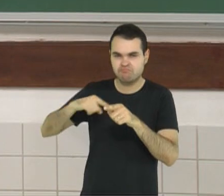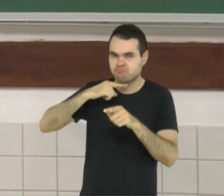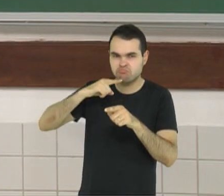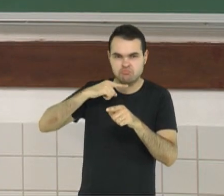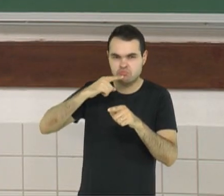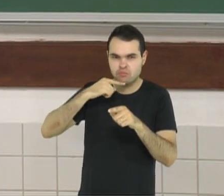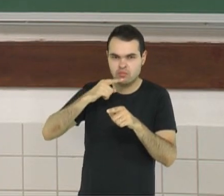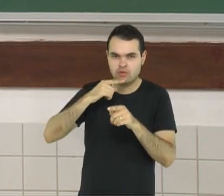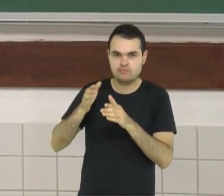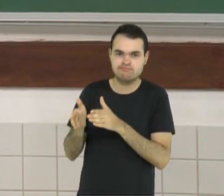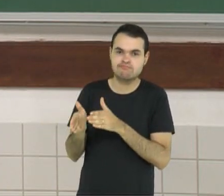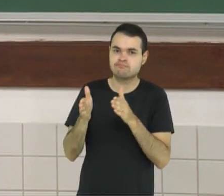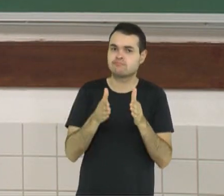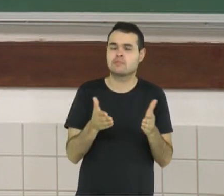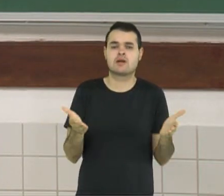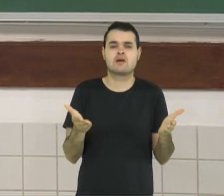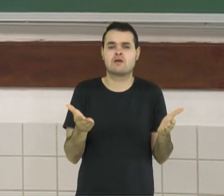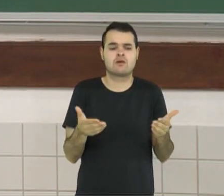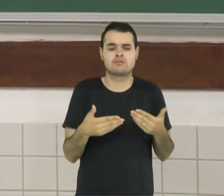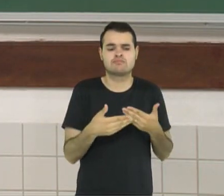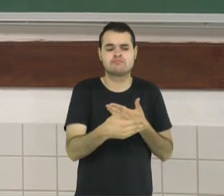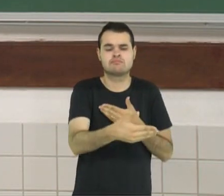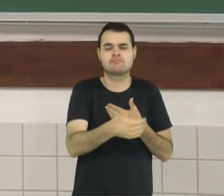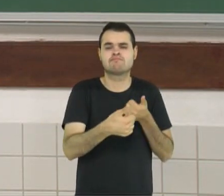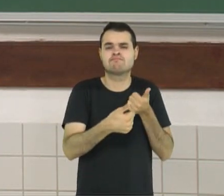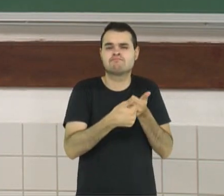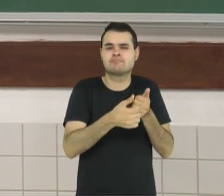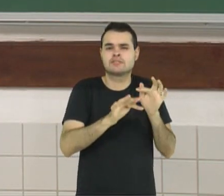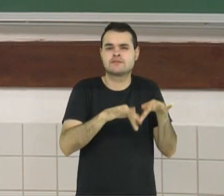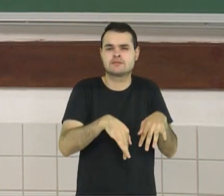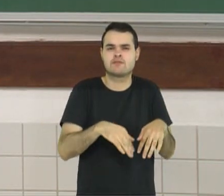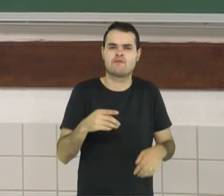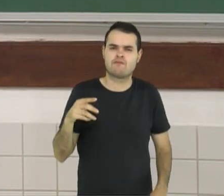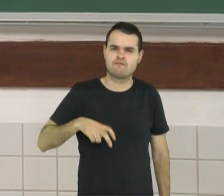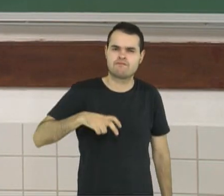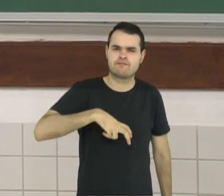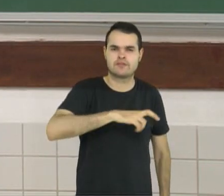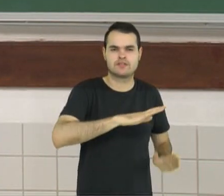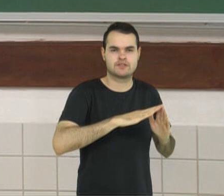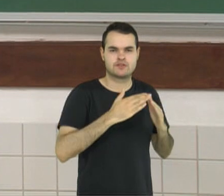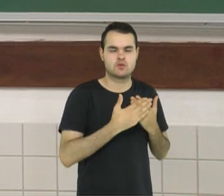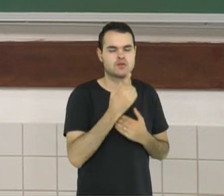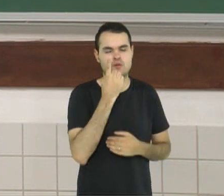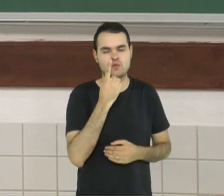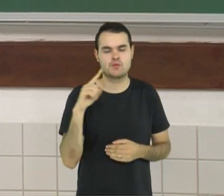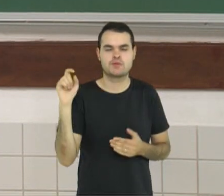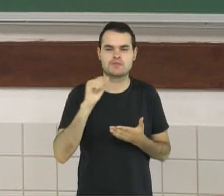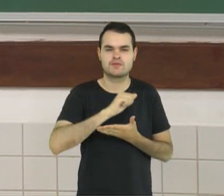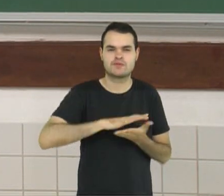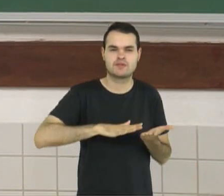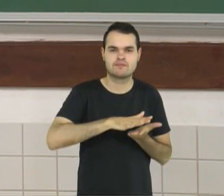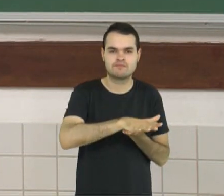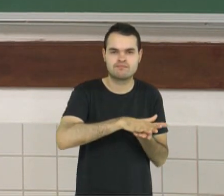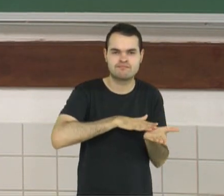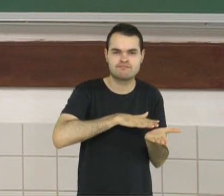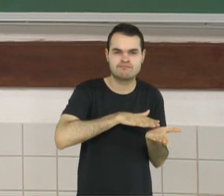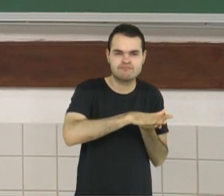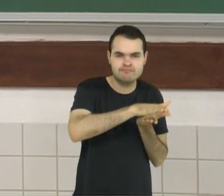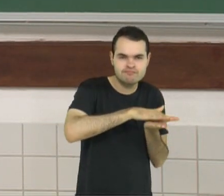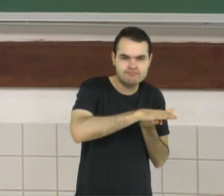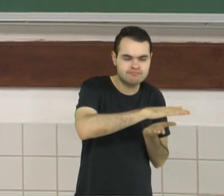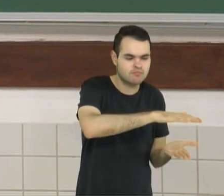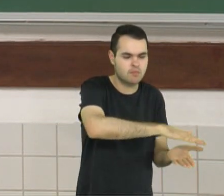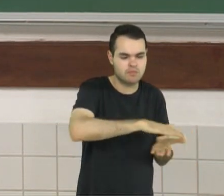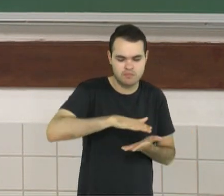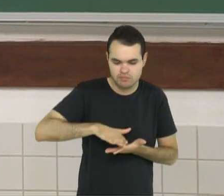class, agora é reta final, né, gente? Vai lá no colégio buscar as últimas atividades impressas aí, realiza-as com